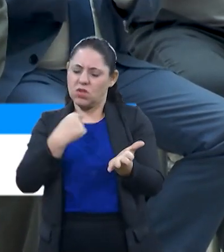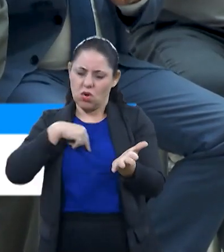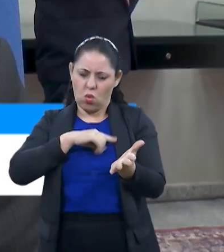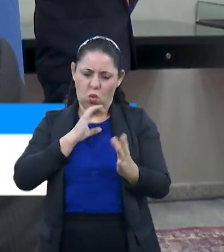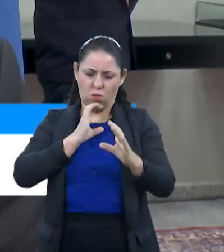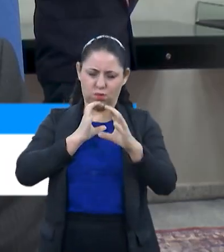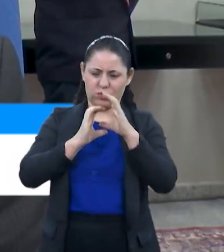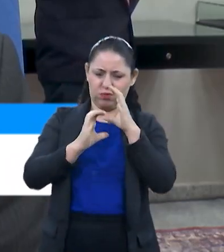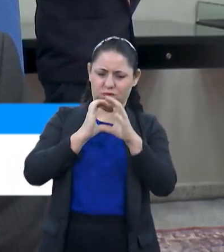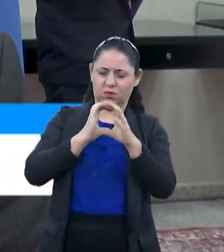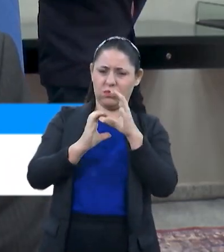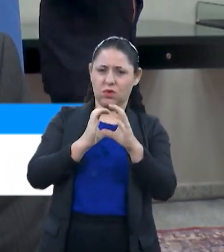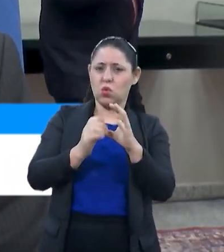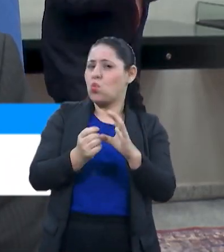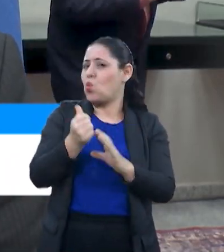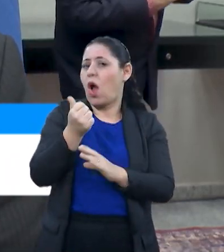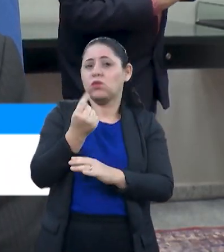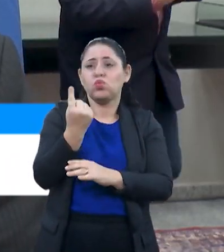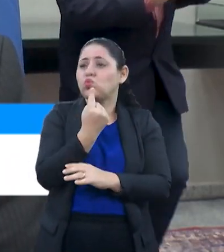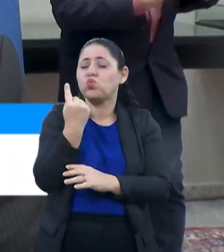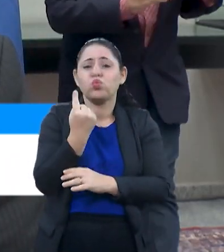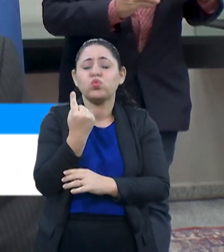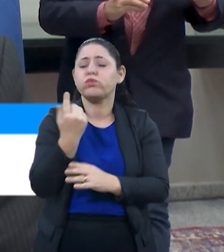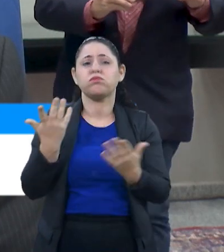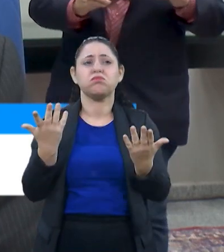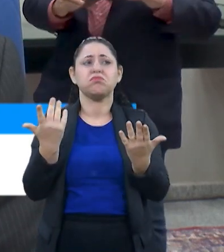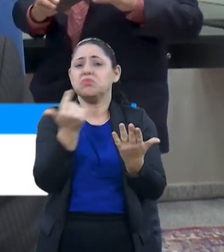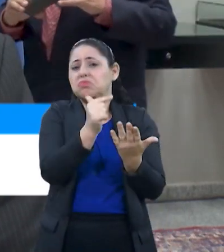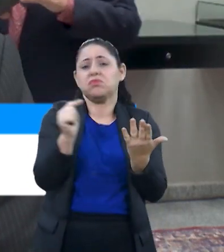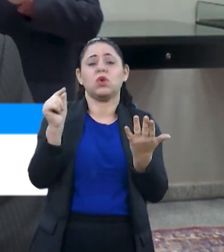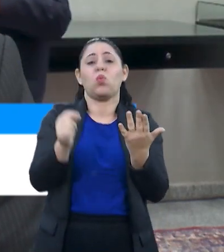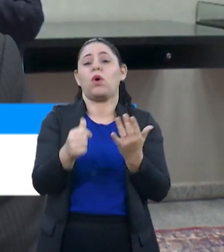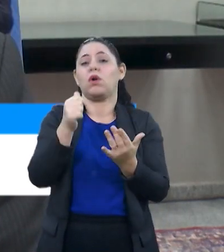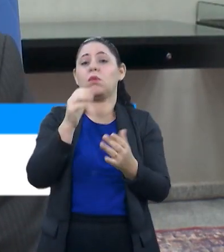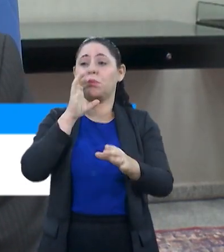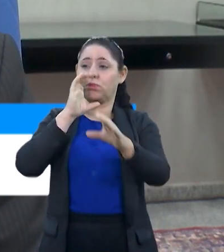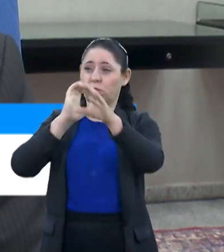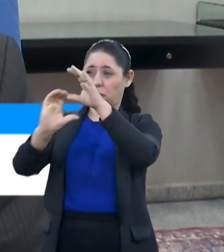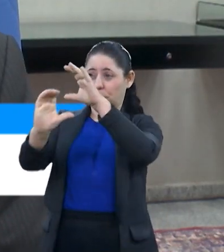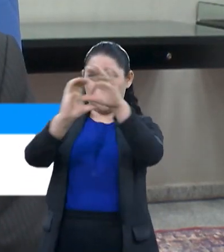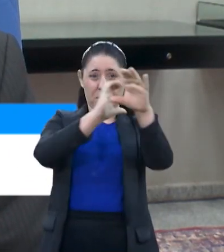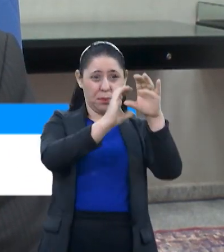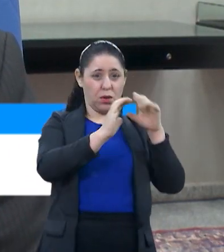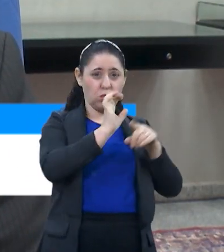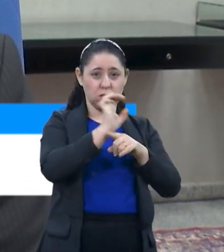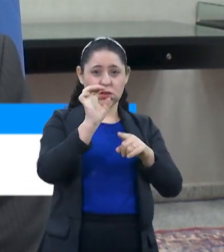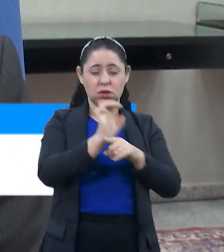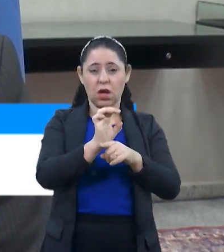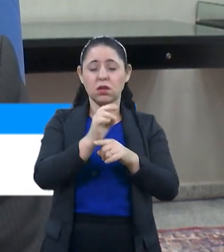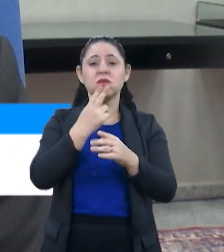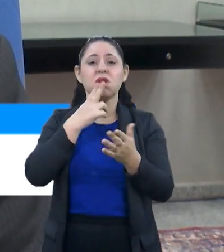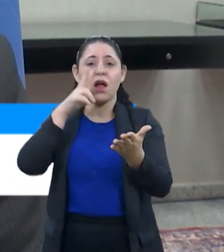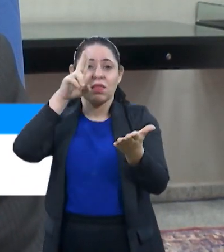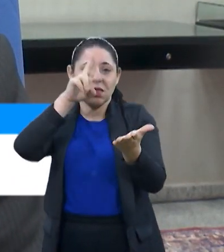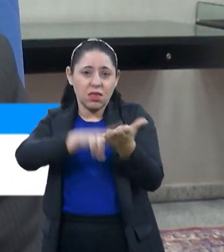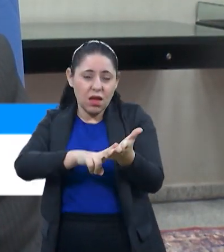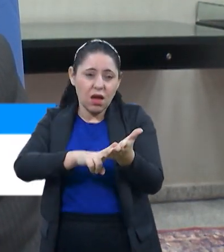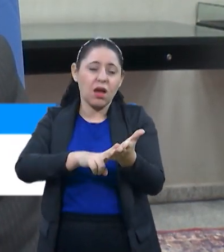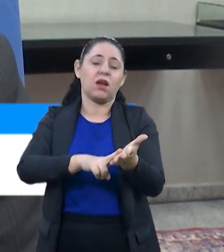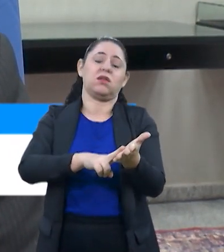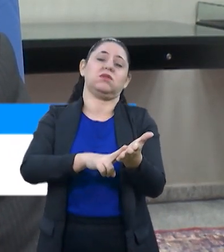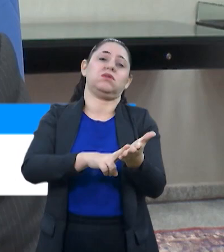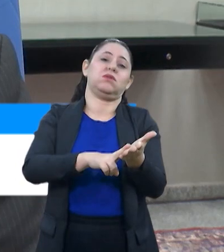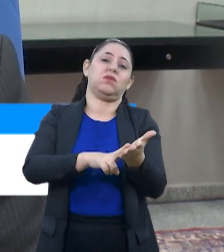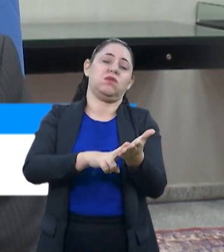um período bastante difícil. Os meios de comunicações eram quase nenhum. Então, para você comunicar com os